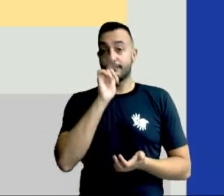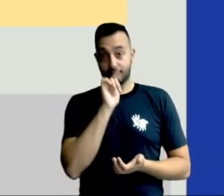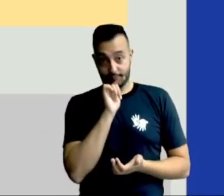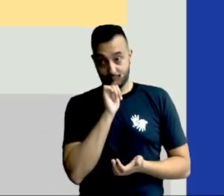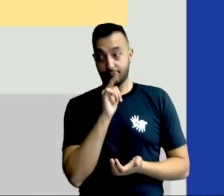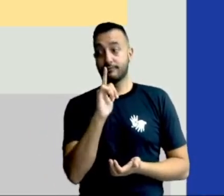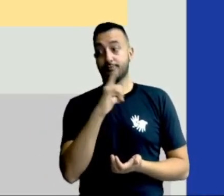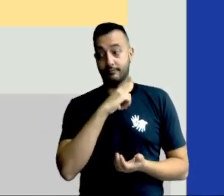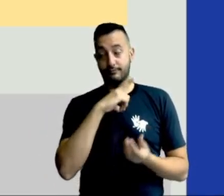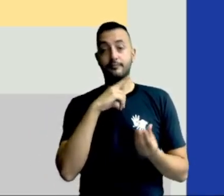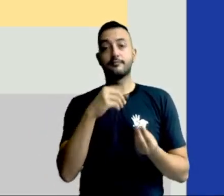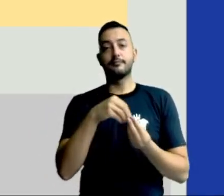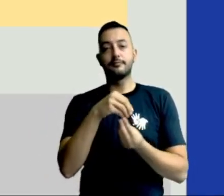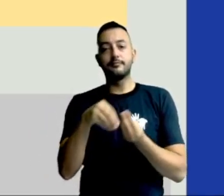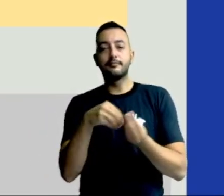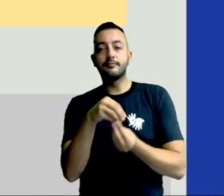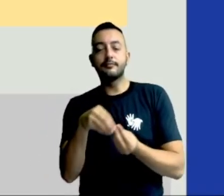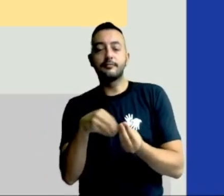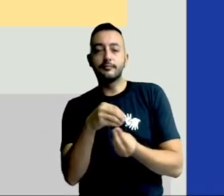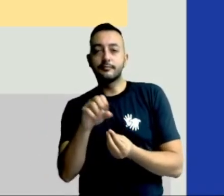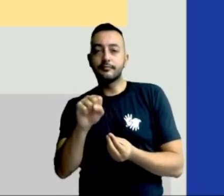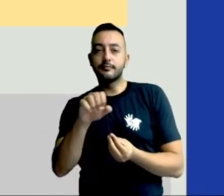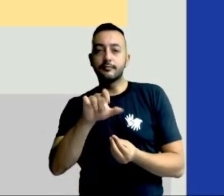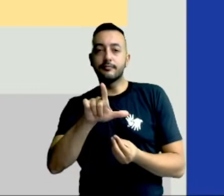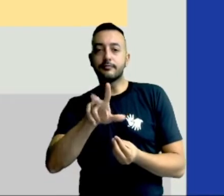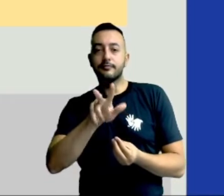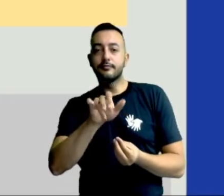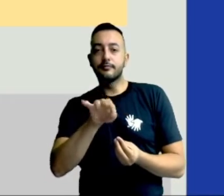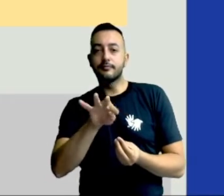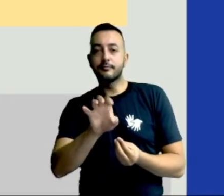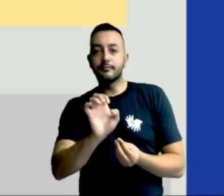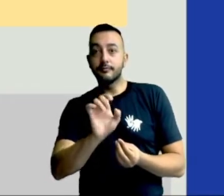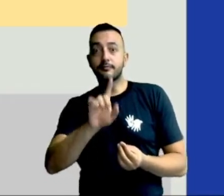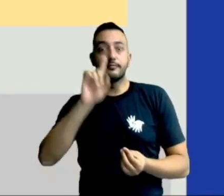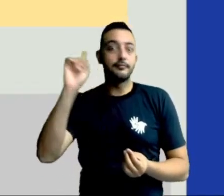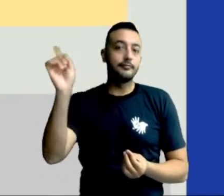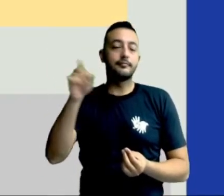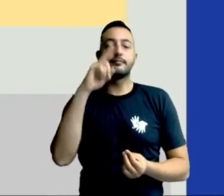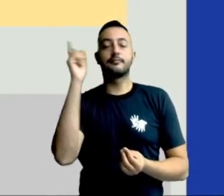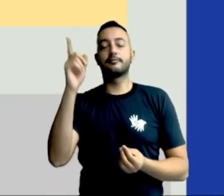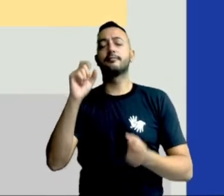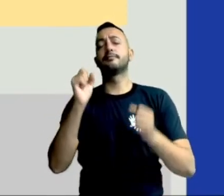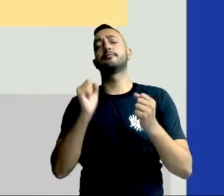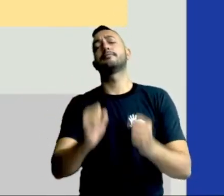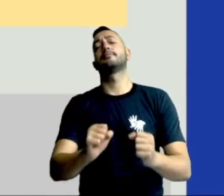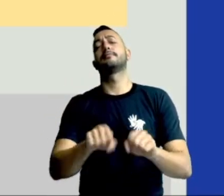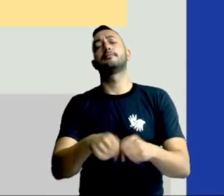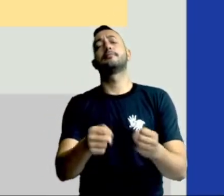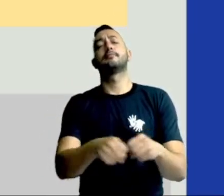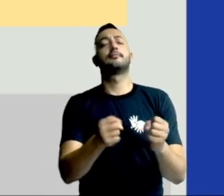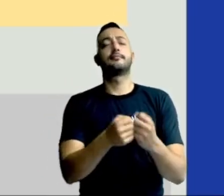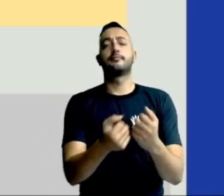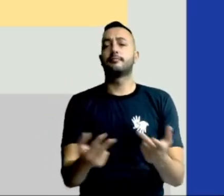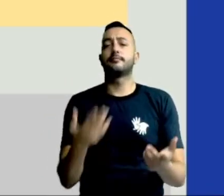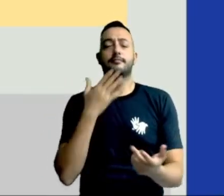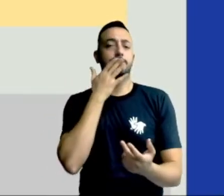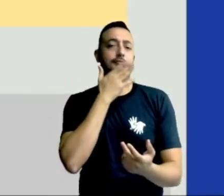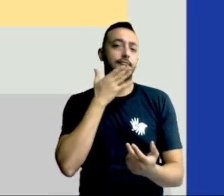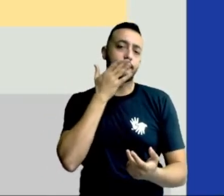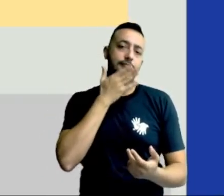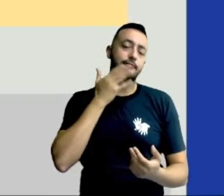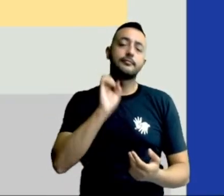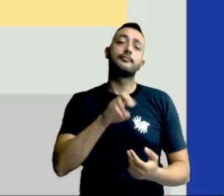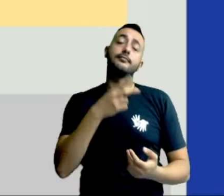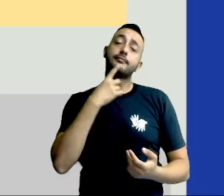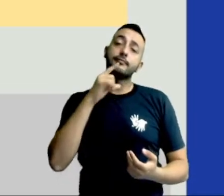água é um solvente universal. A água é capaz de quebrar substâncias como açúcar